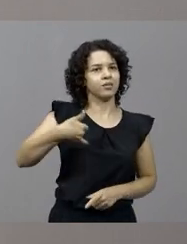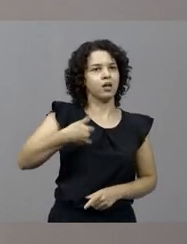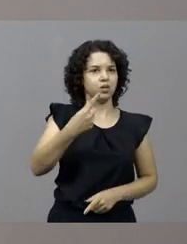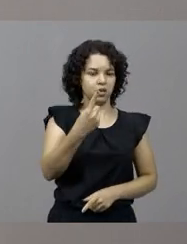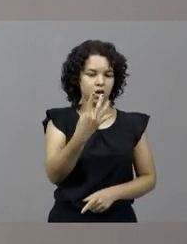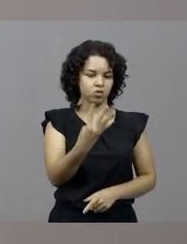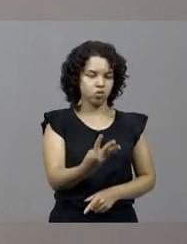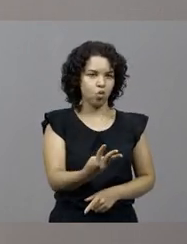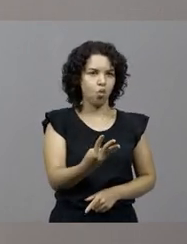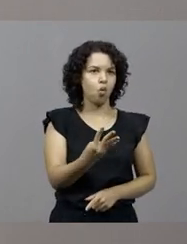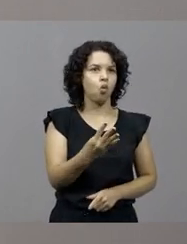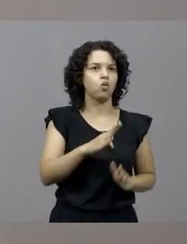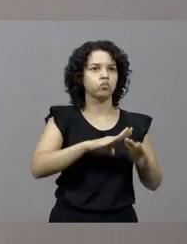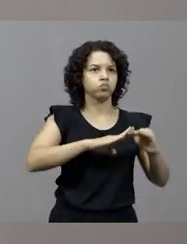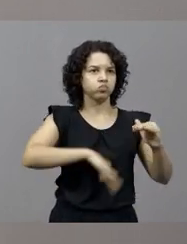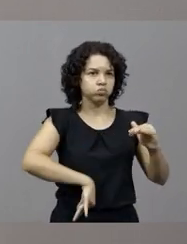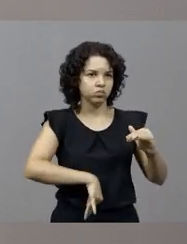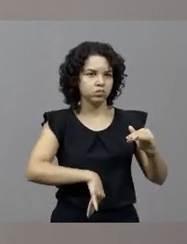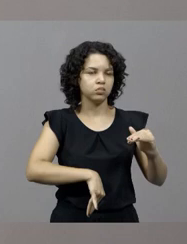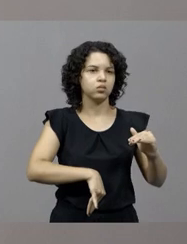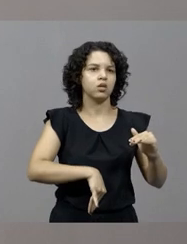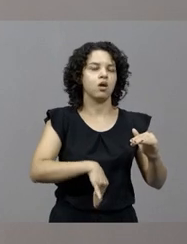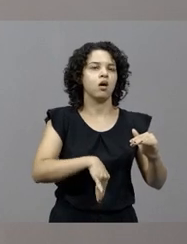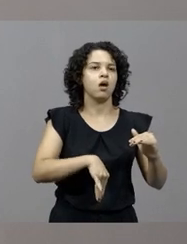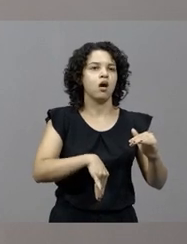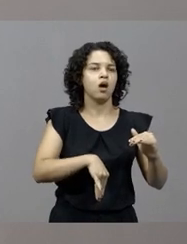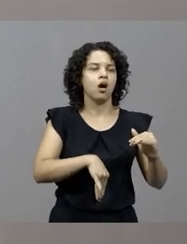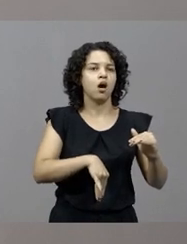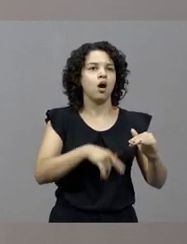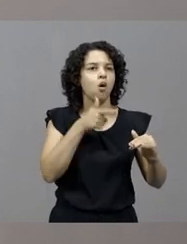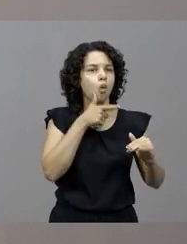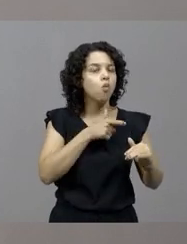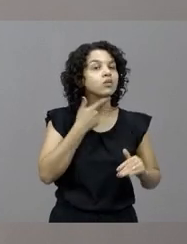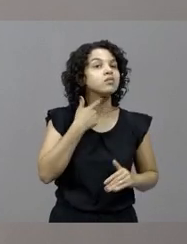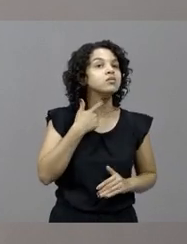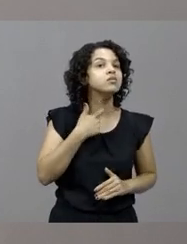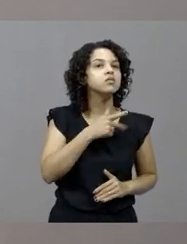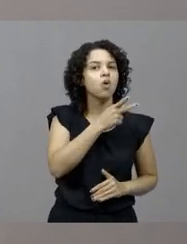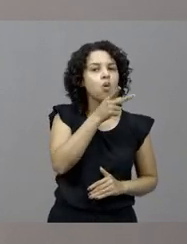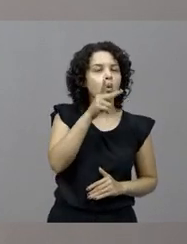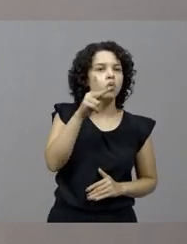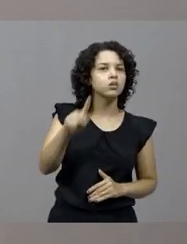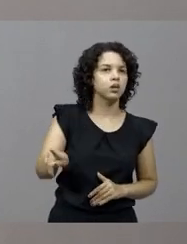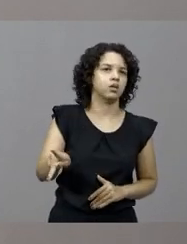satisfazer a lascívia de outrem. Essa besta,